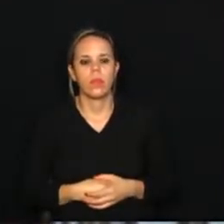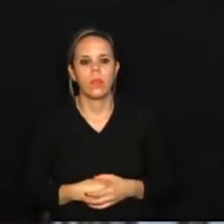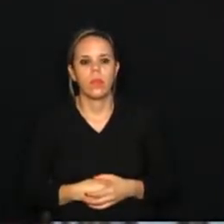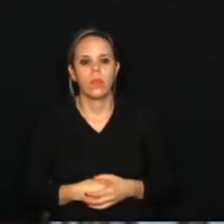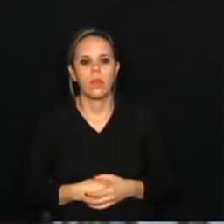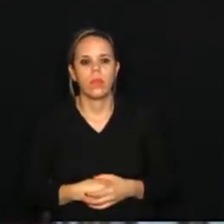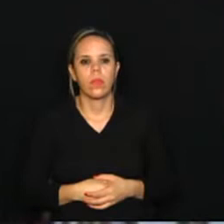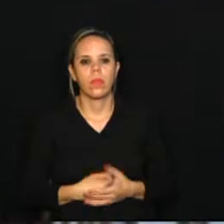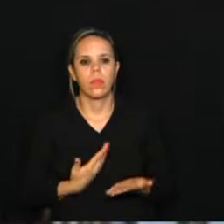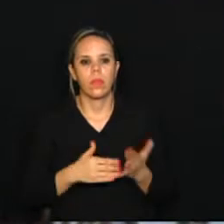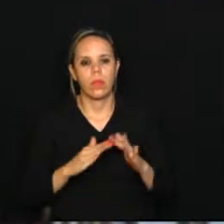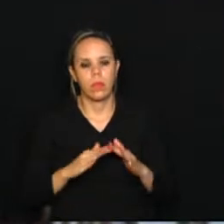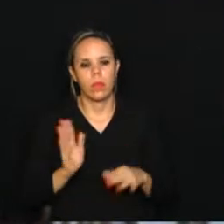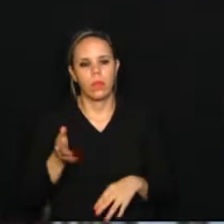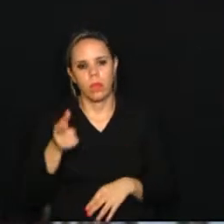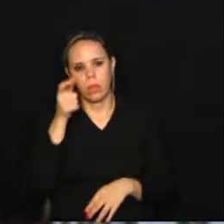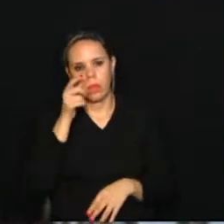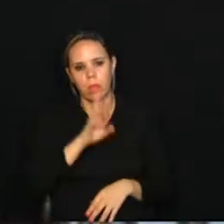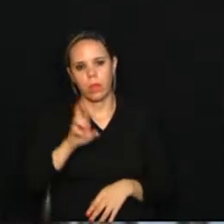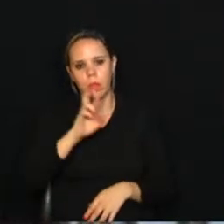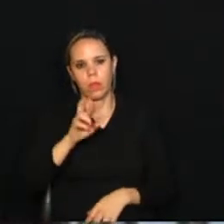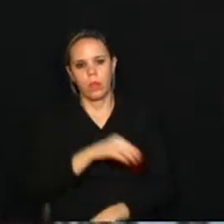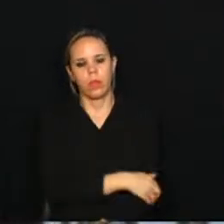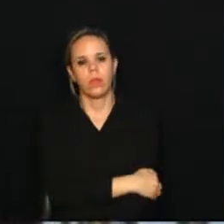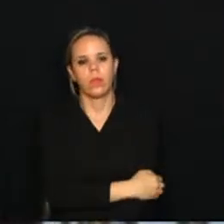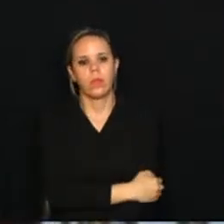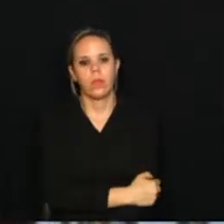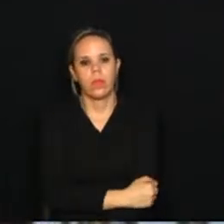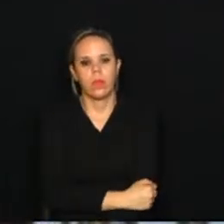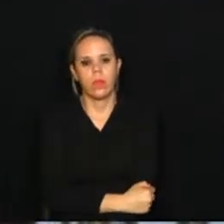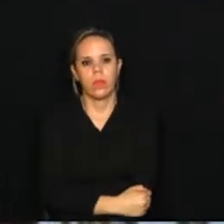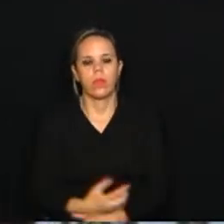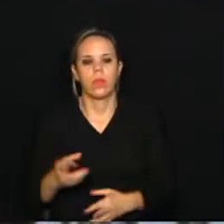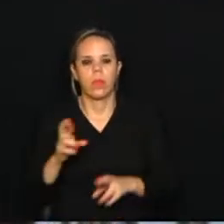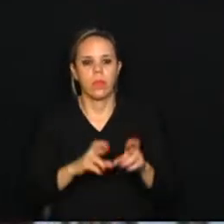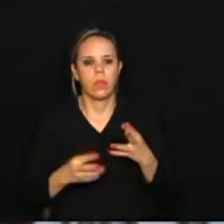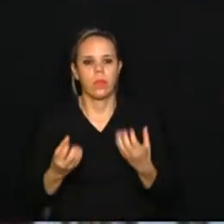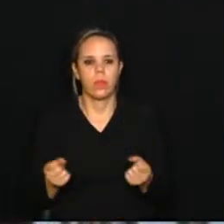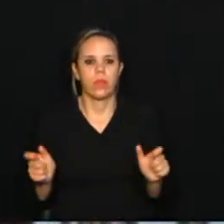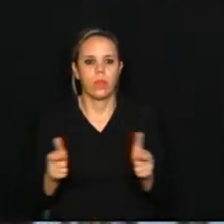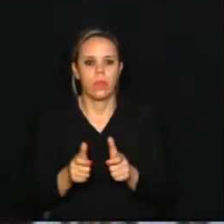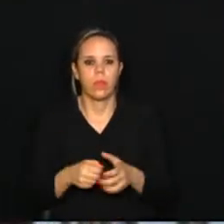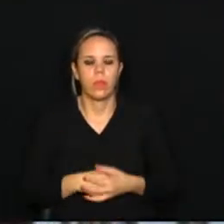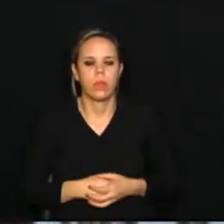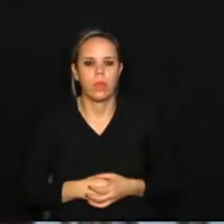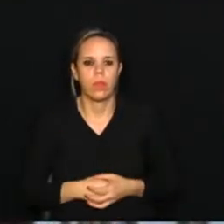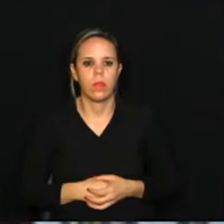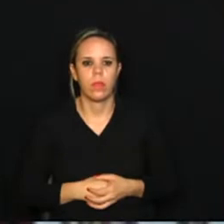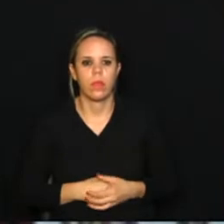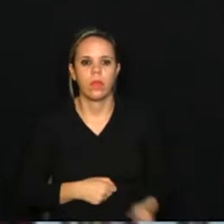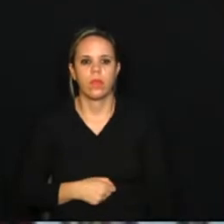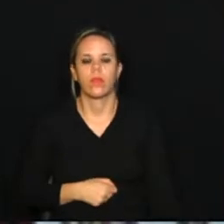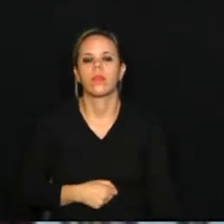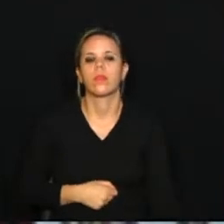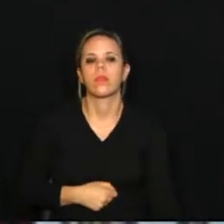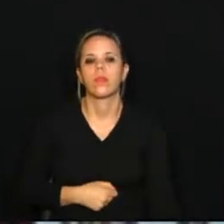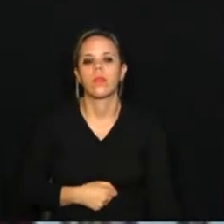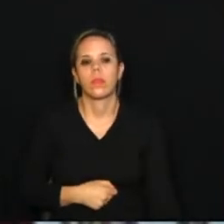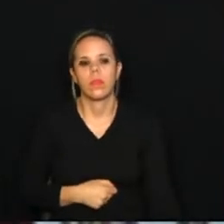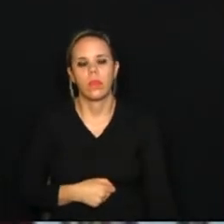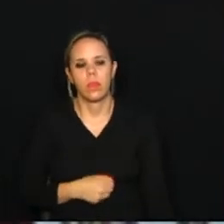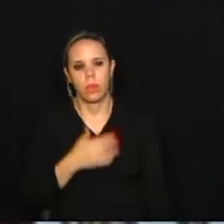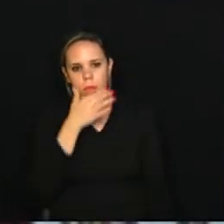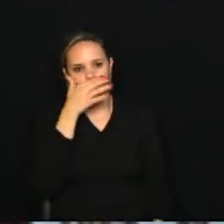Na pré-escola, nós já verificamos uma adesão de comparecimento menor, né?